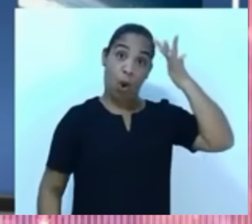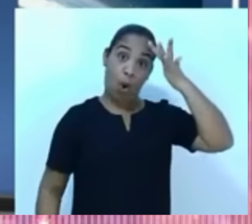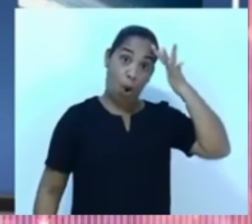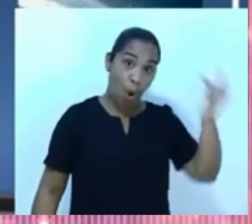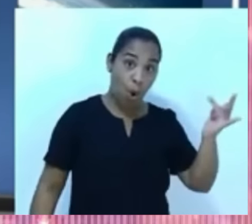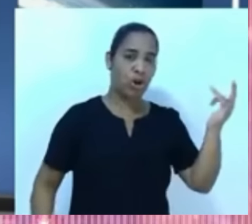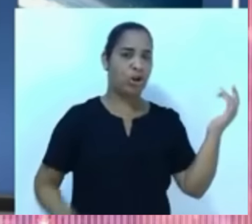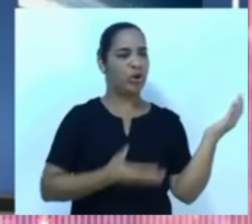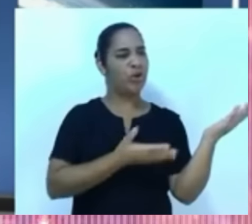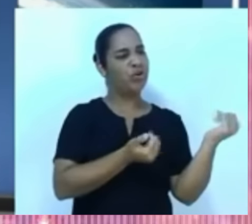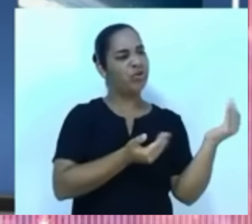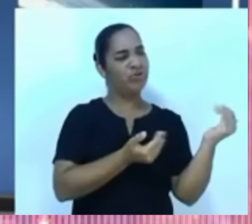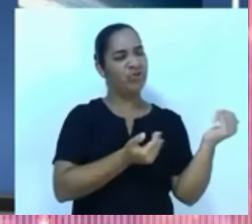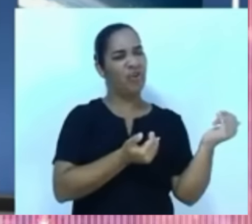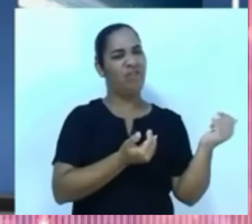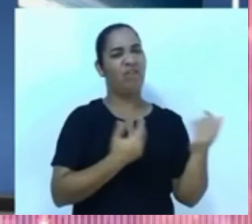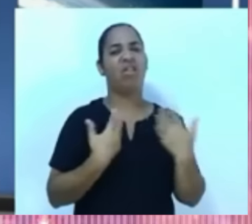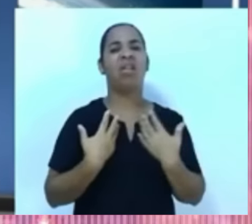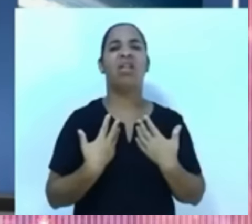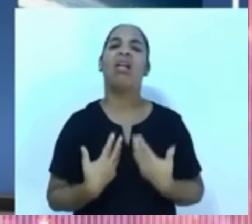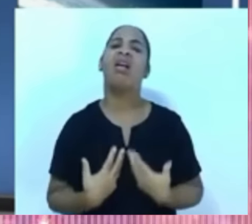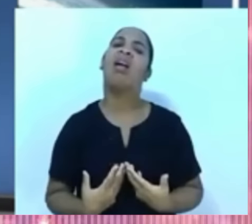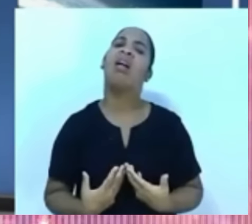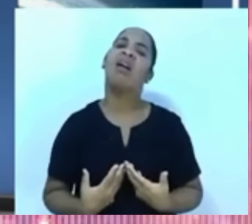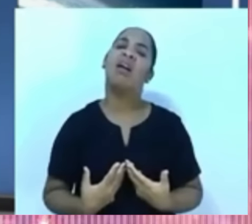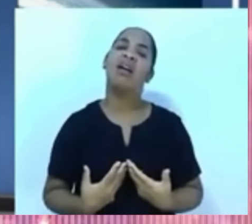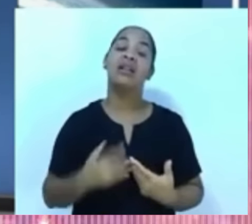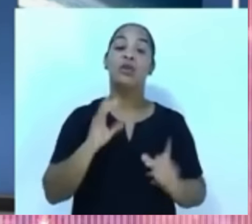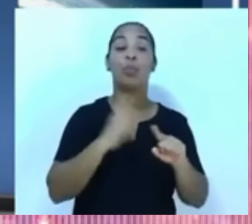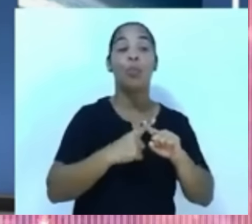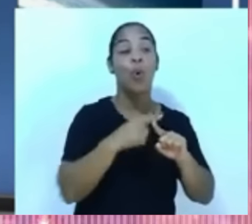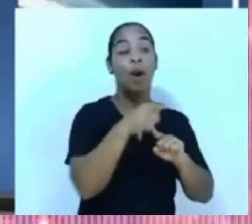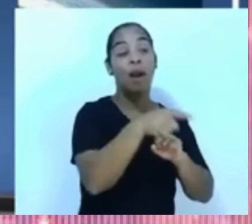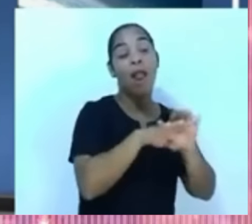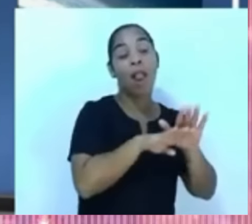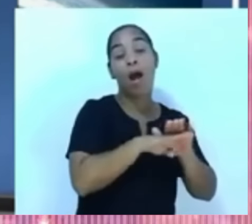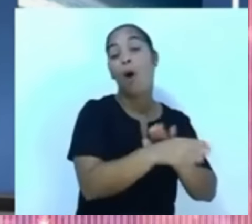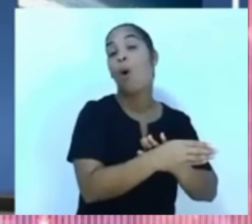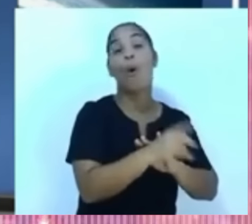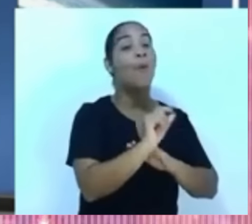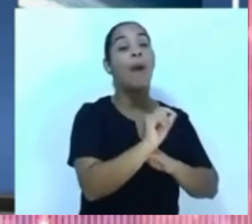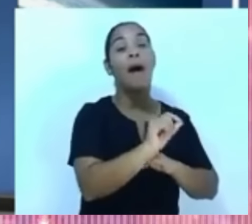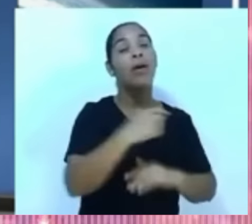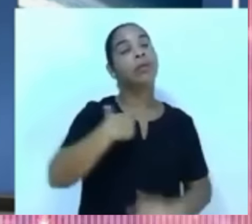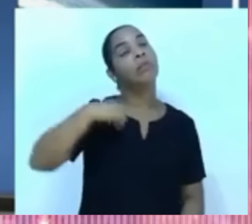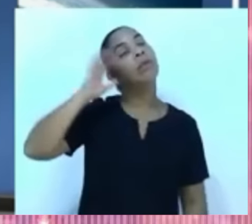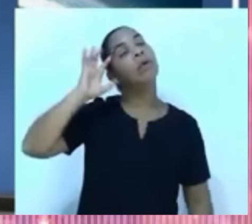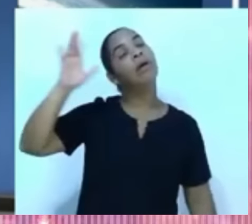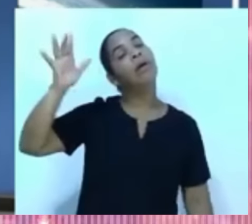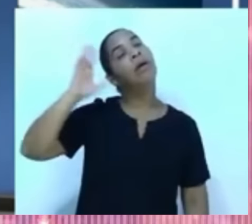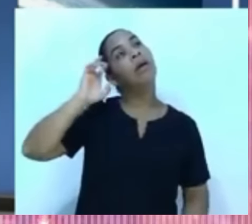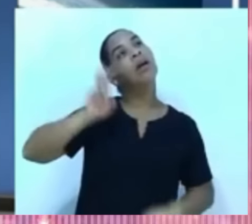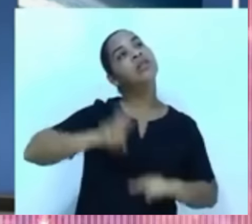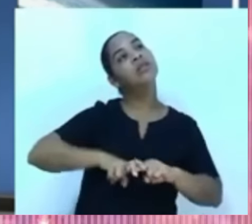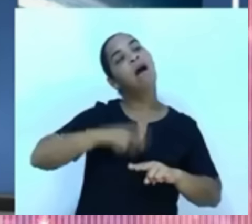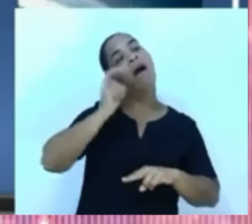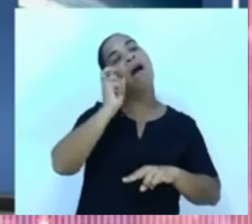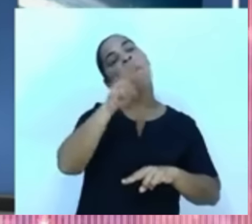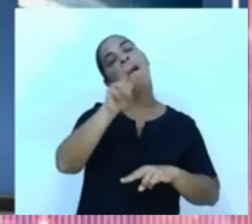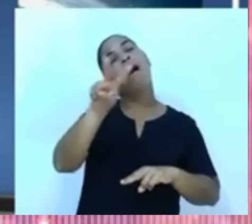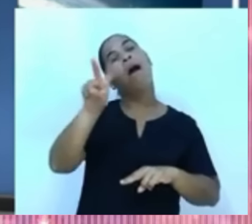era um jovem trabalhador era mais ancioso gostava mais de pensar nos problemas dos outros do que nas